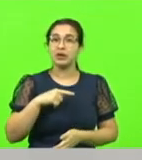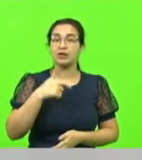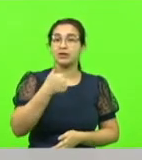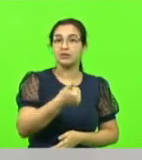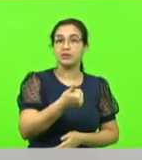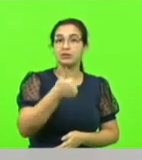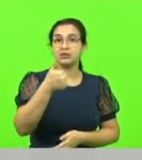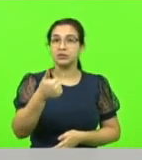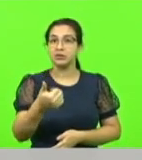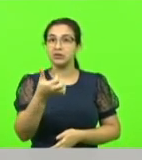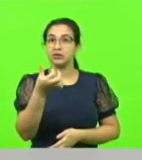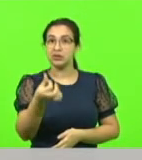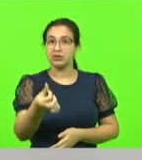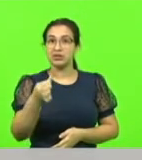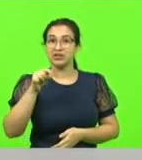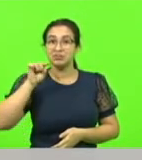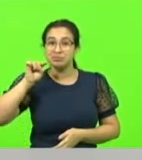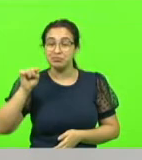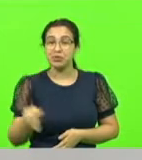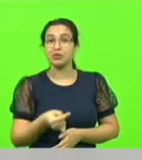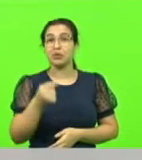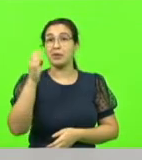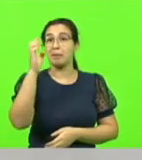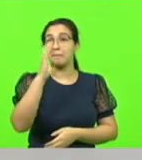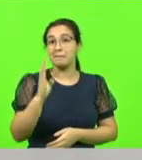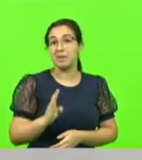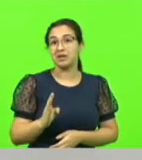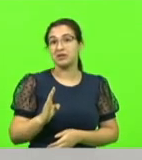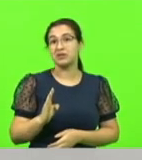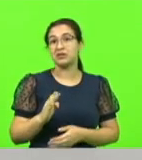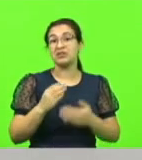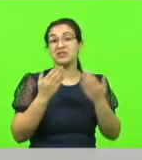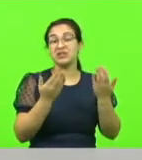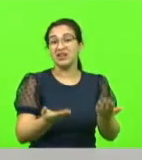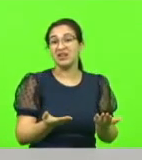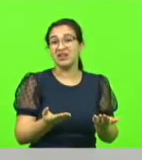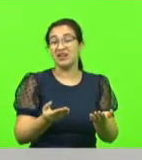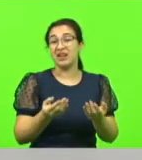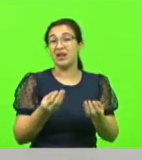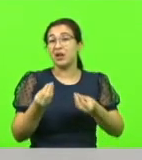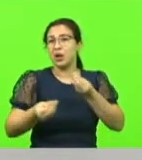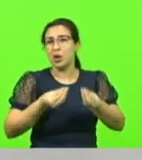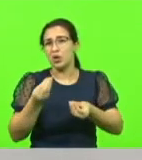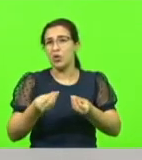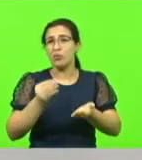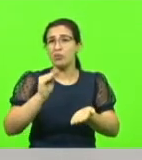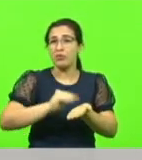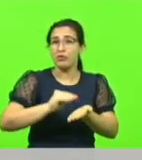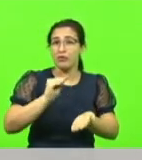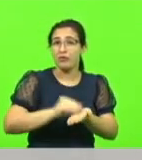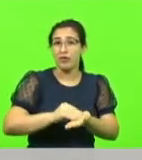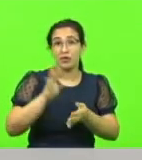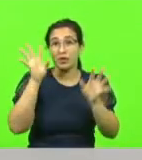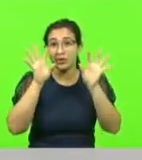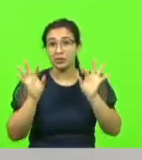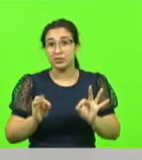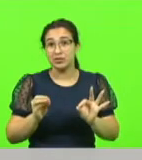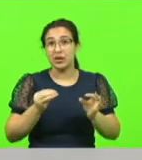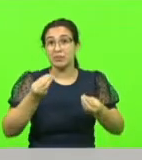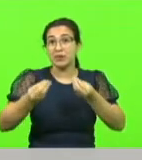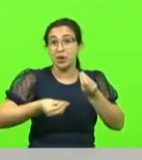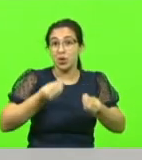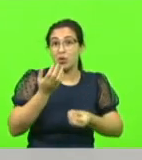de brasileiros que estão com a chamada insegurança alimentar, a falta de garantia de alimentos 30 dias do